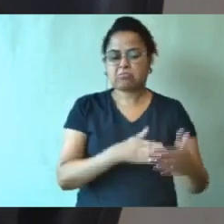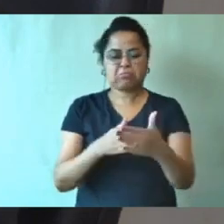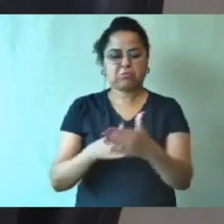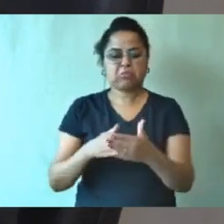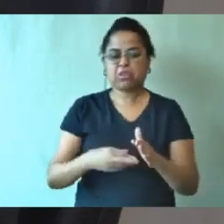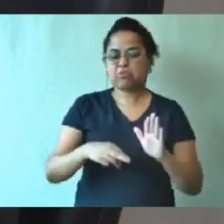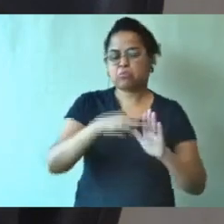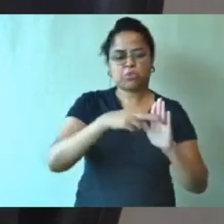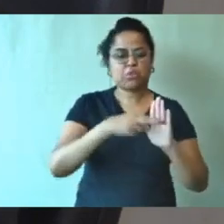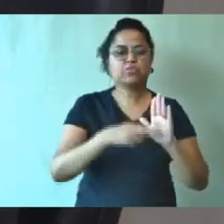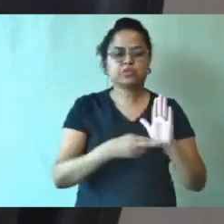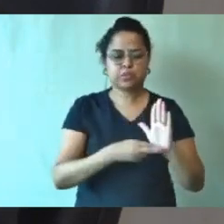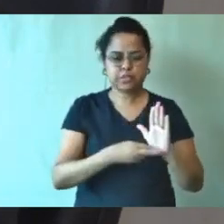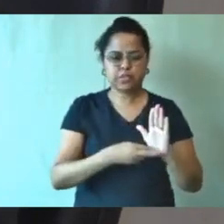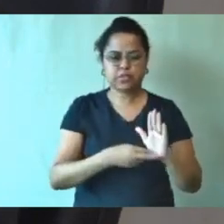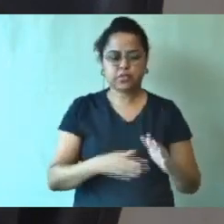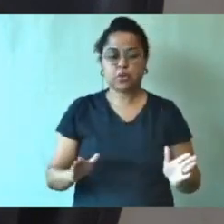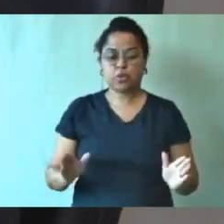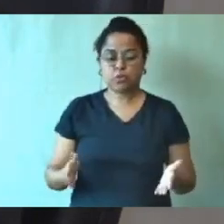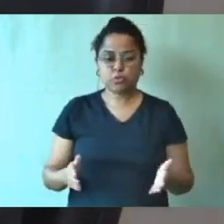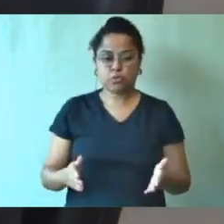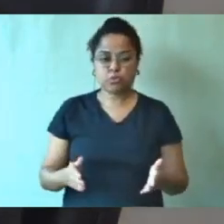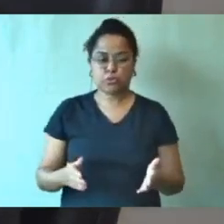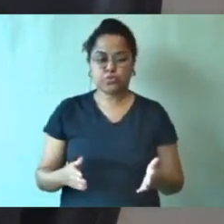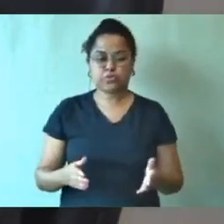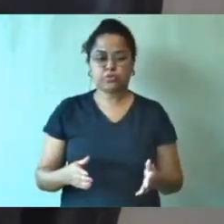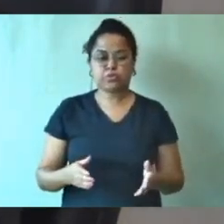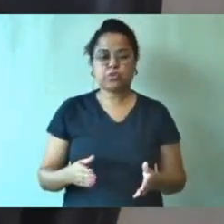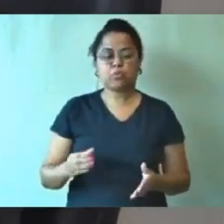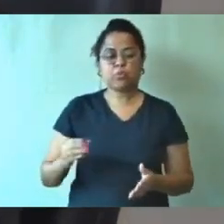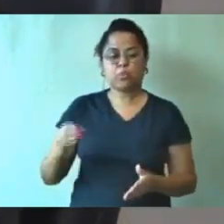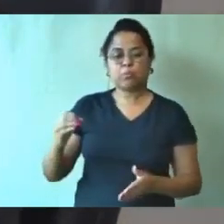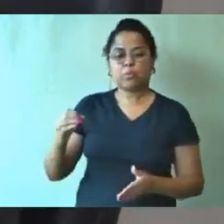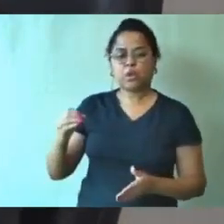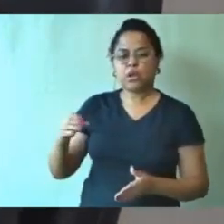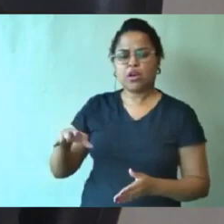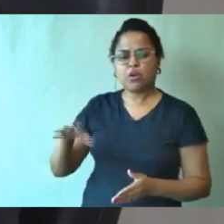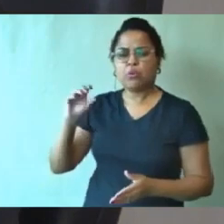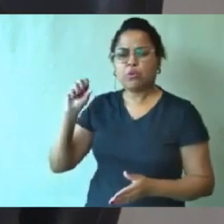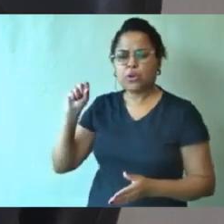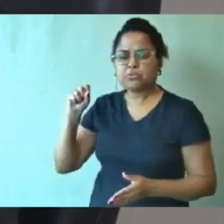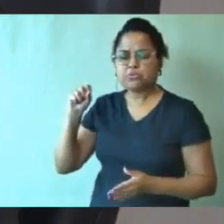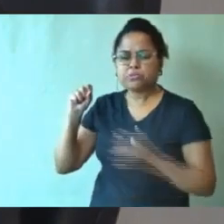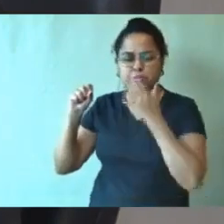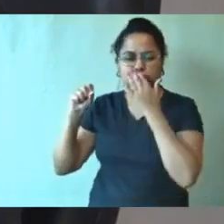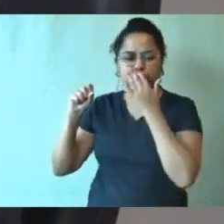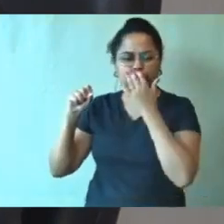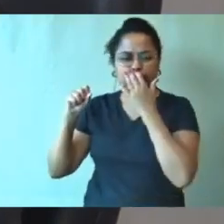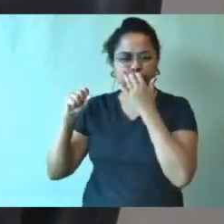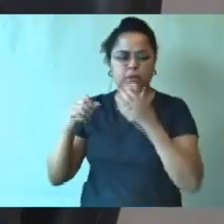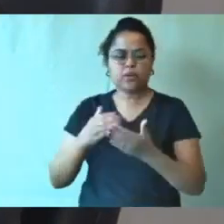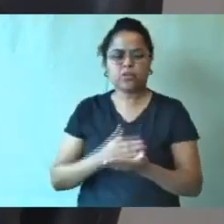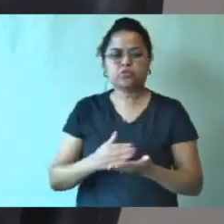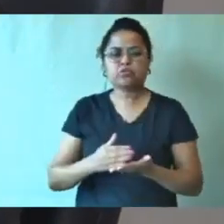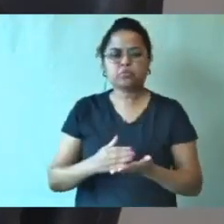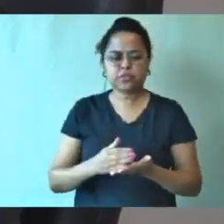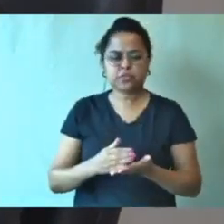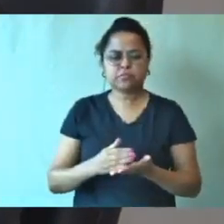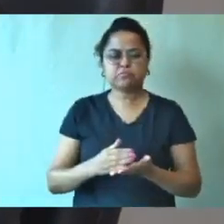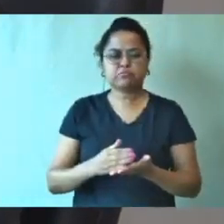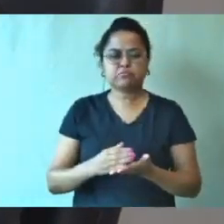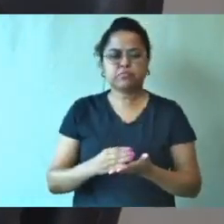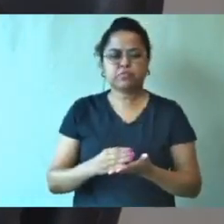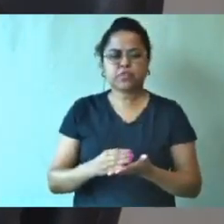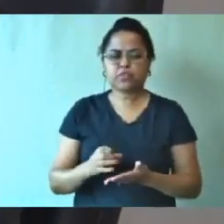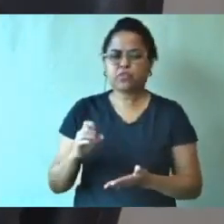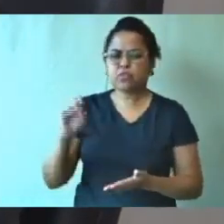regimentais. Hoje nós temos uma oitiva, mas antes da gente começar a oitiva, eu vou apenas passar aqui outros